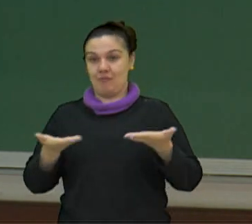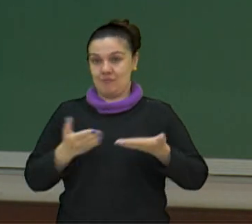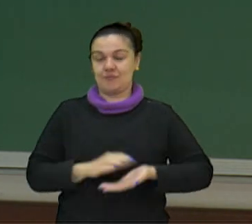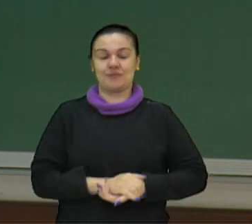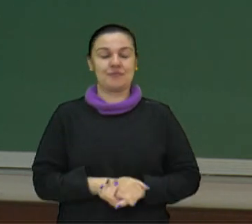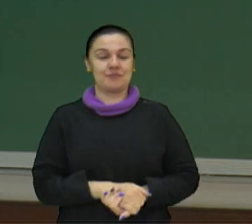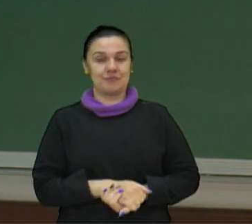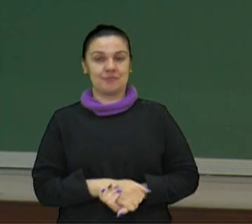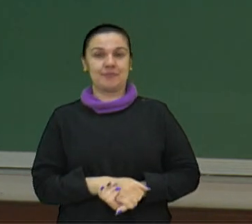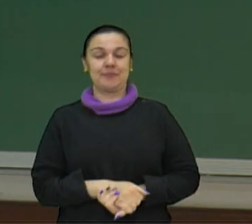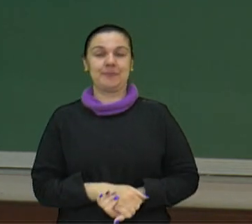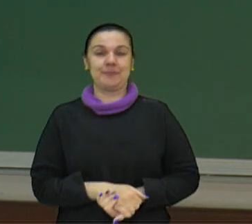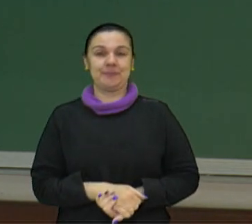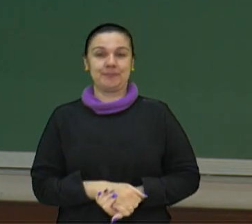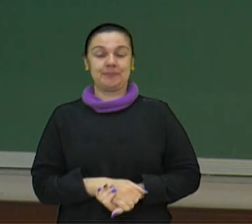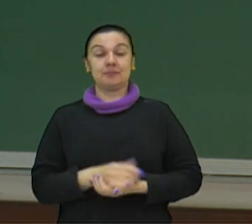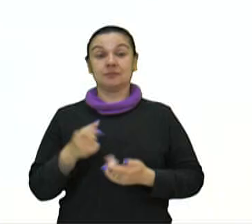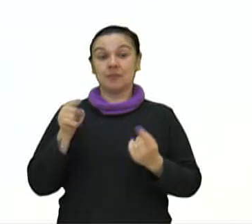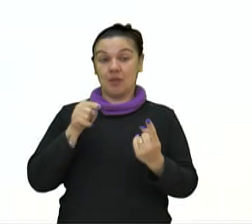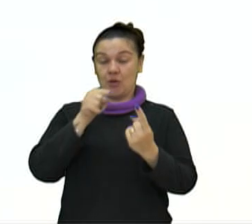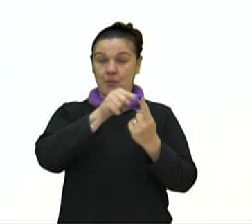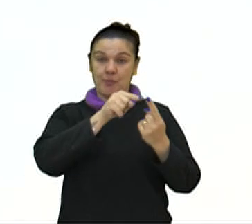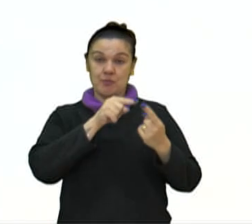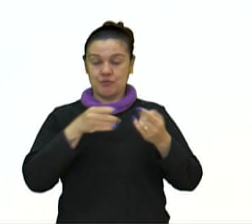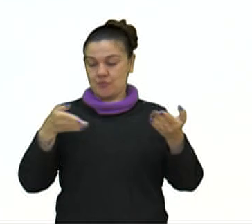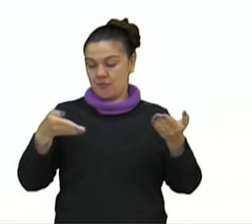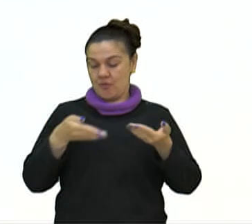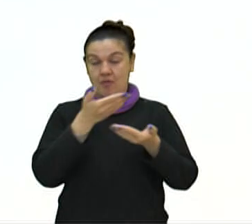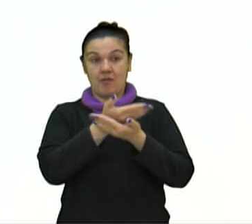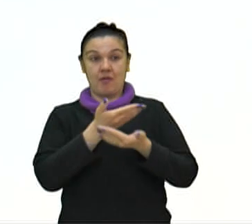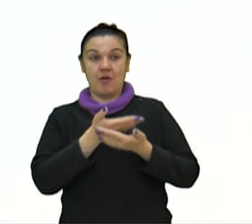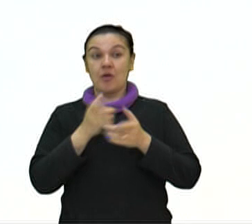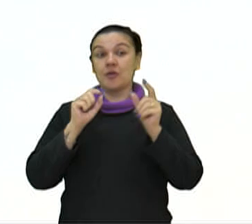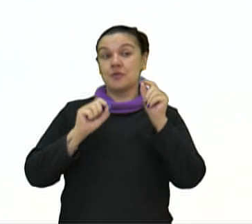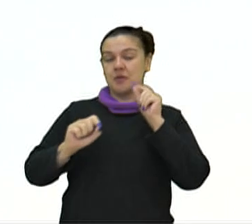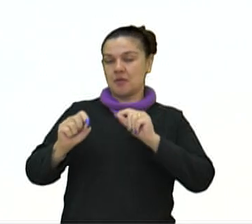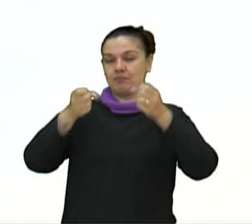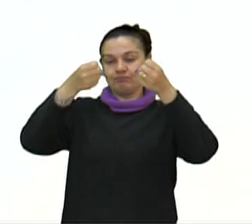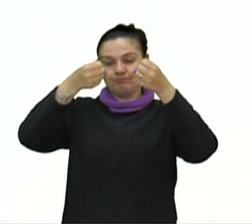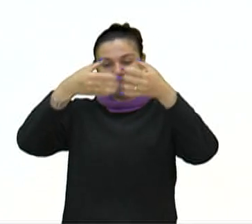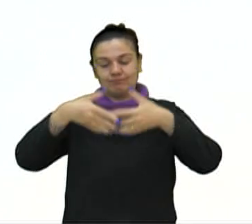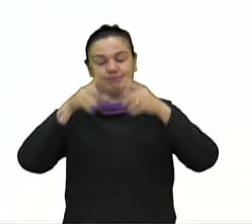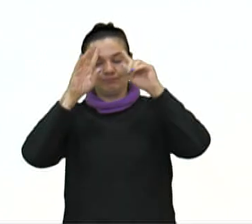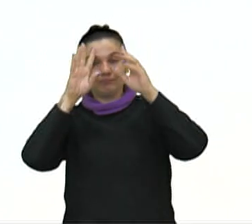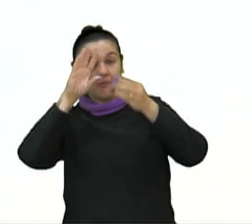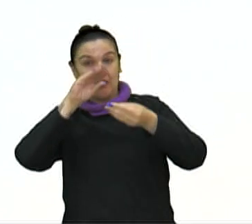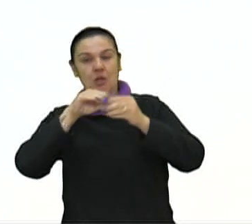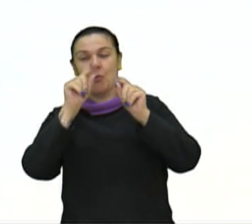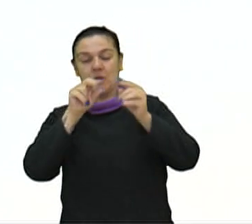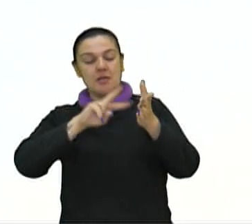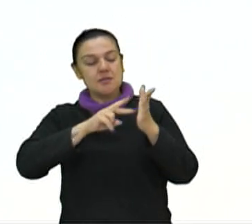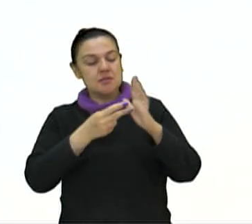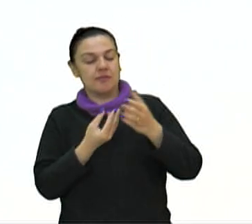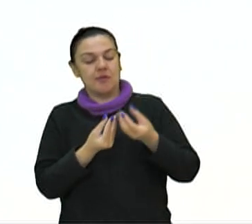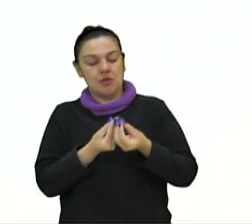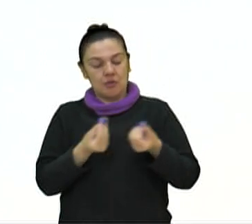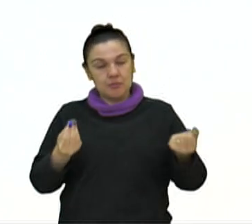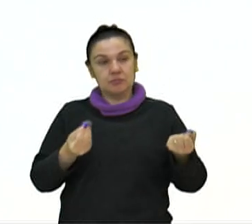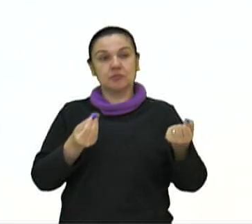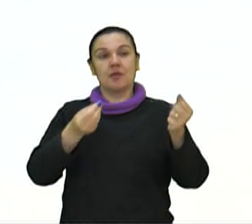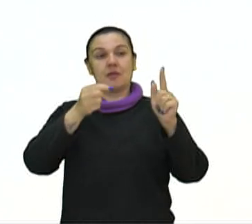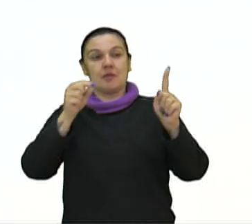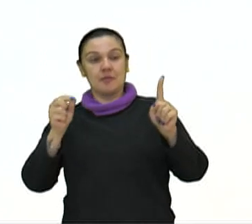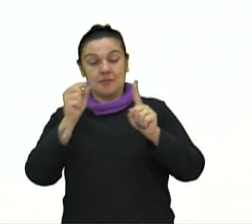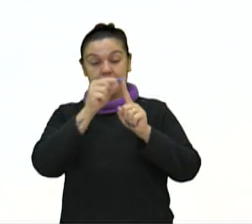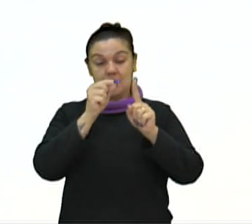agora. Os objetivos, então, desta nossa aula são discernir os conceitos de substância,